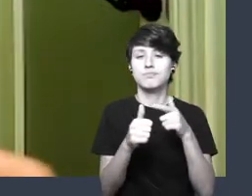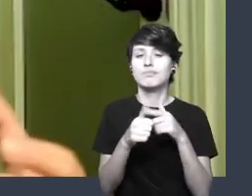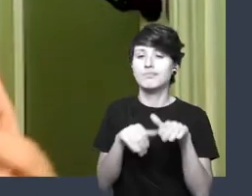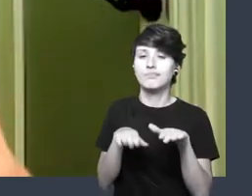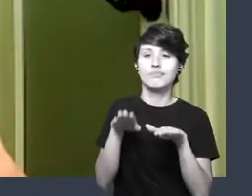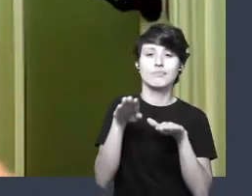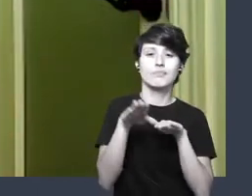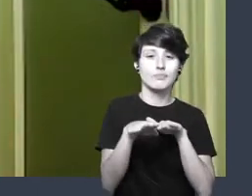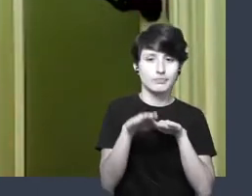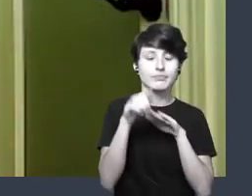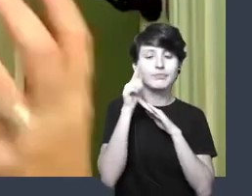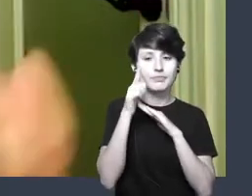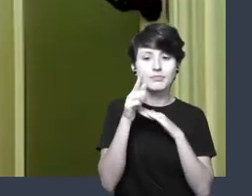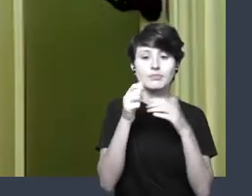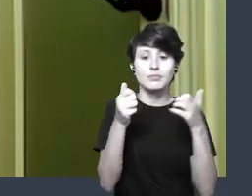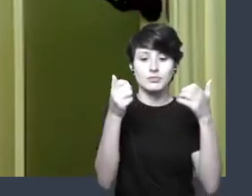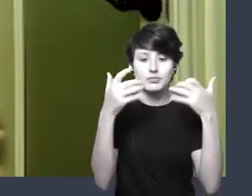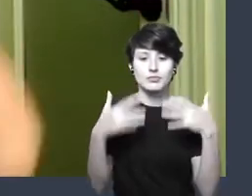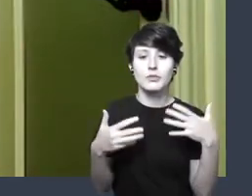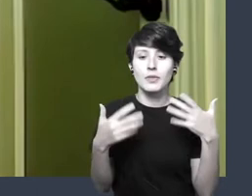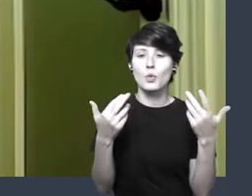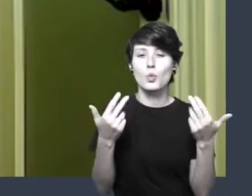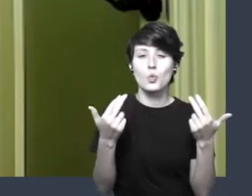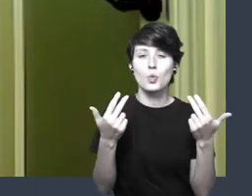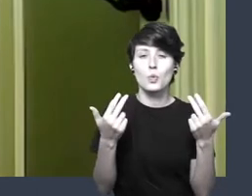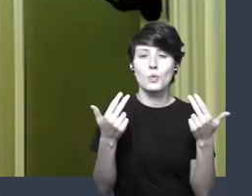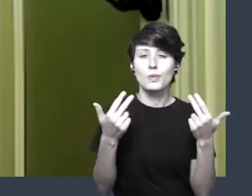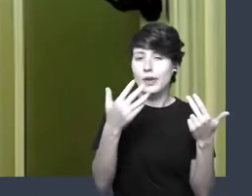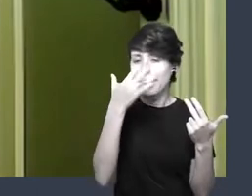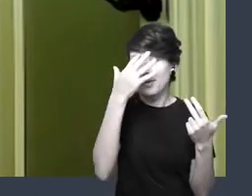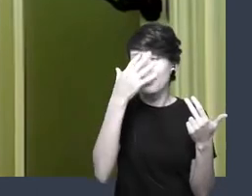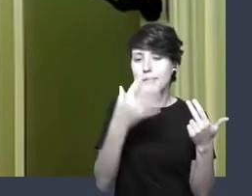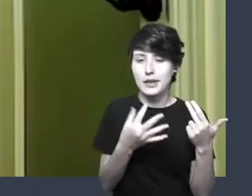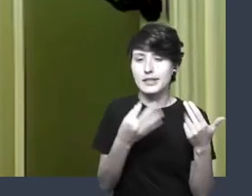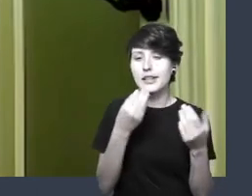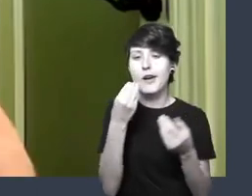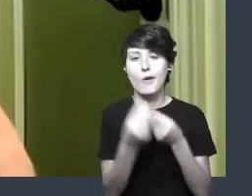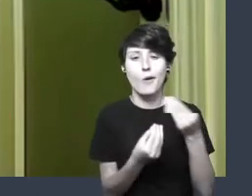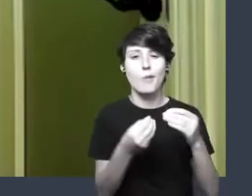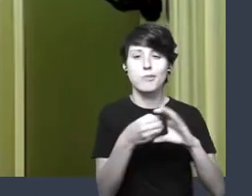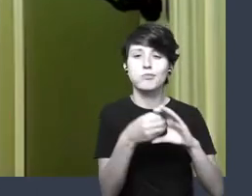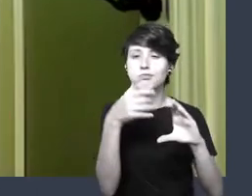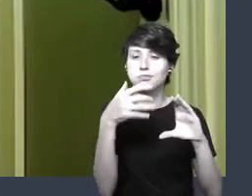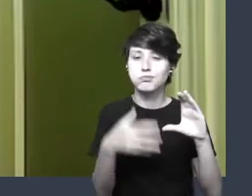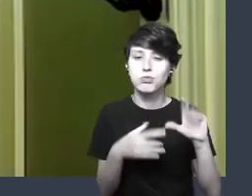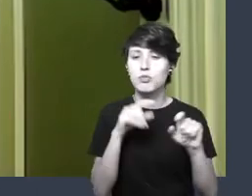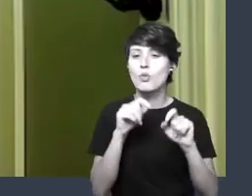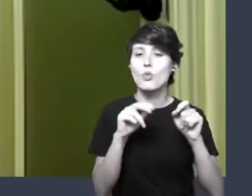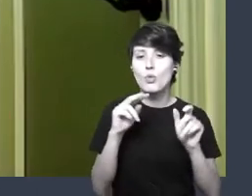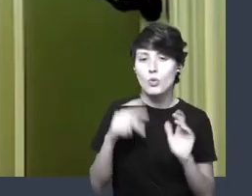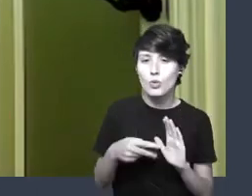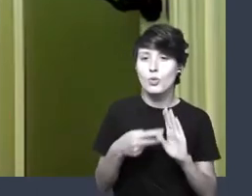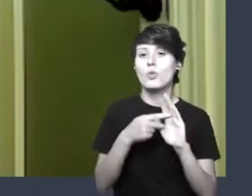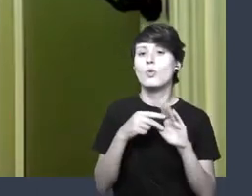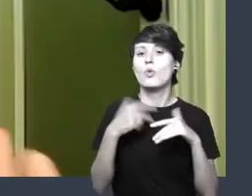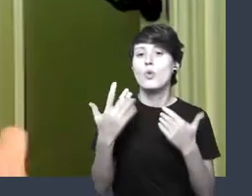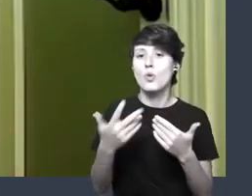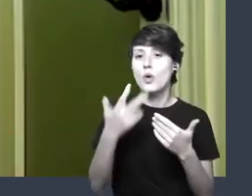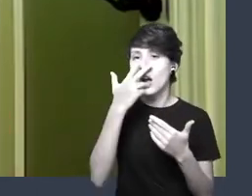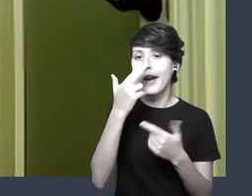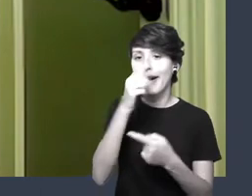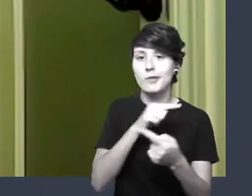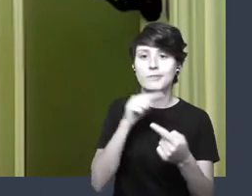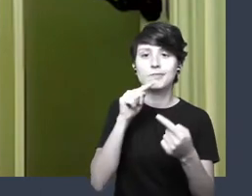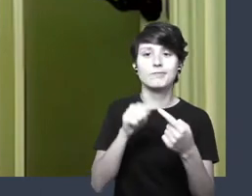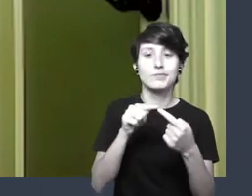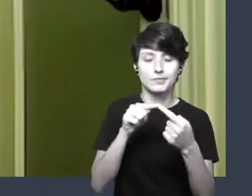trazer esse entendimento das implicações, né, do que a inteligência artificial é, quais são as implicações que esses algoritmos